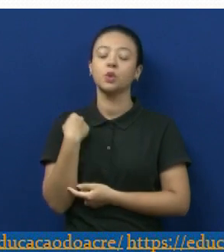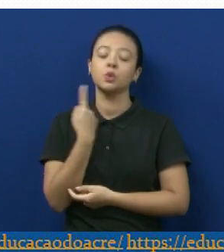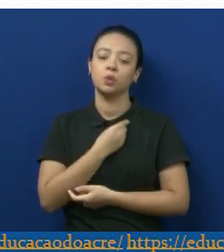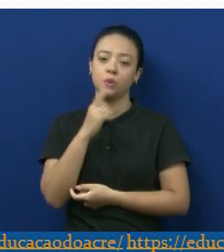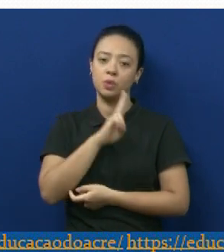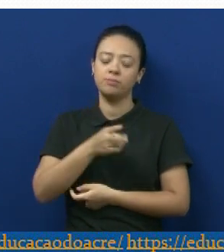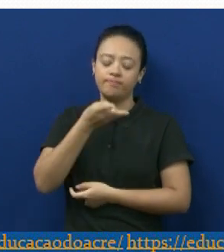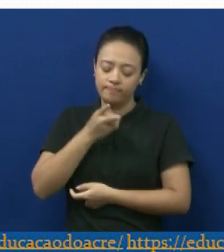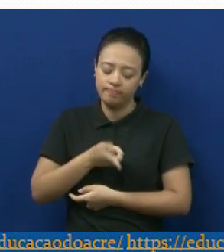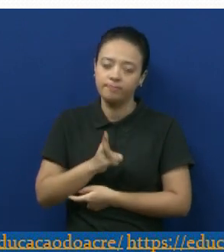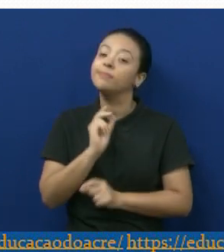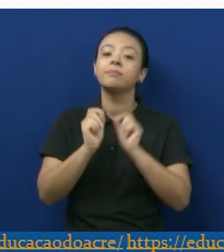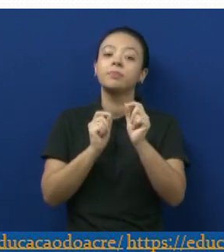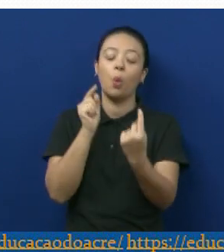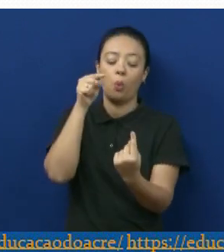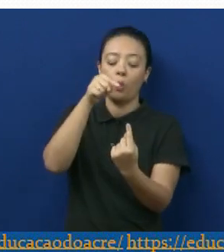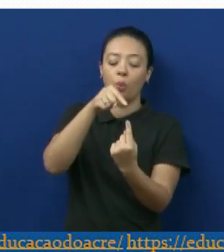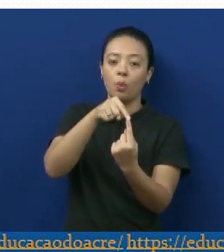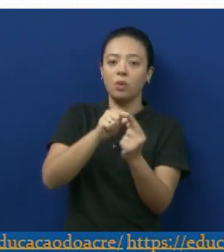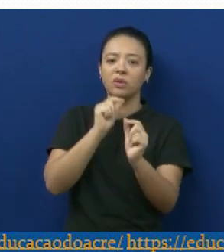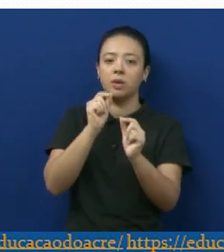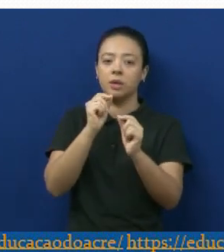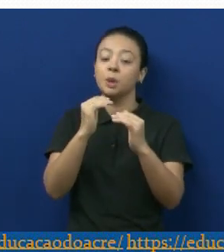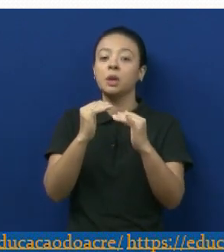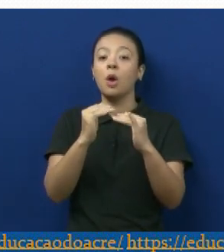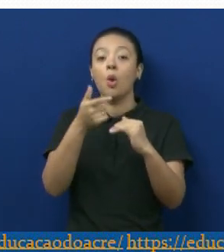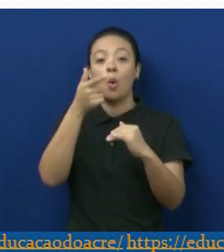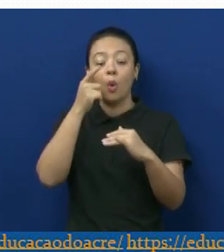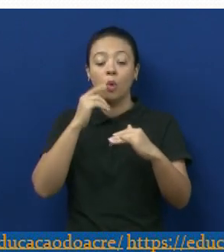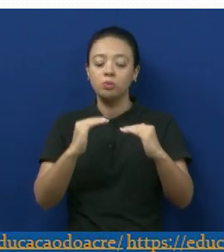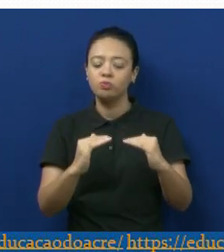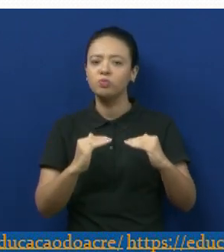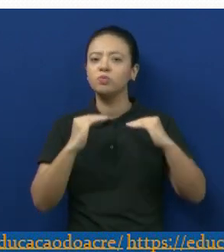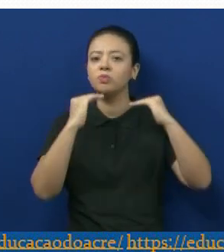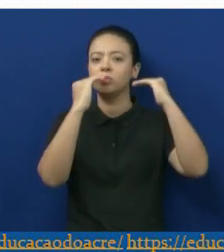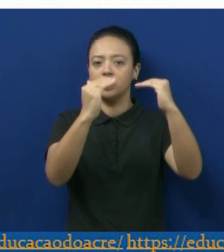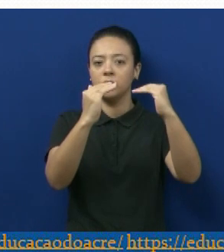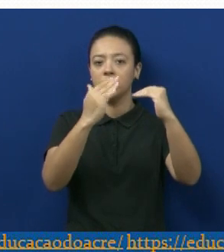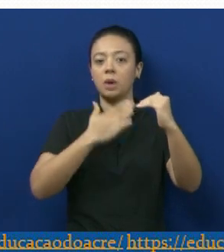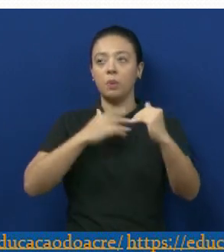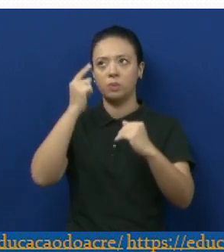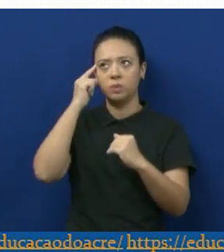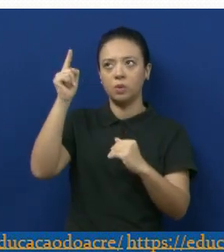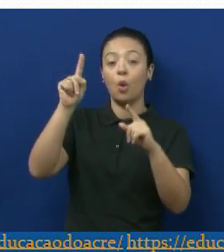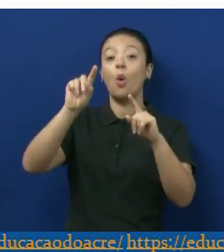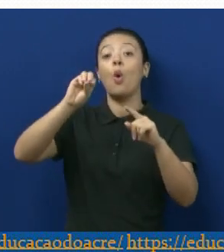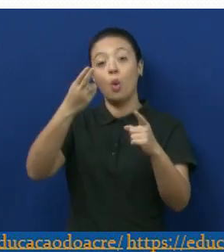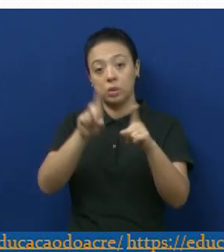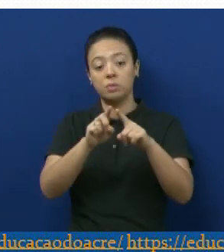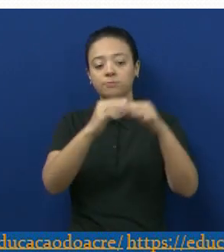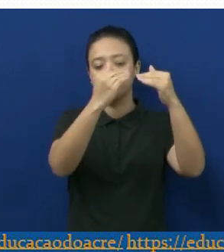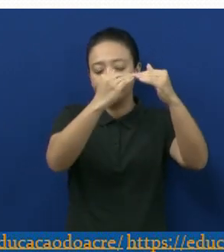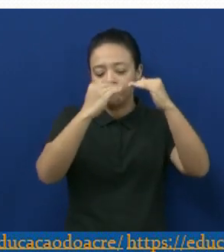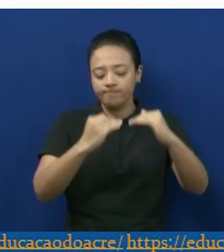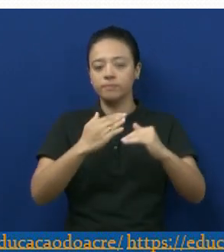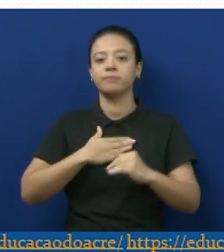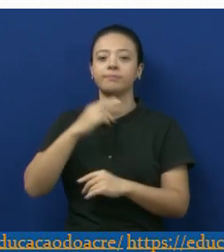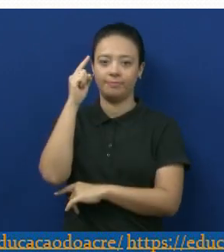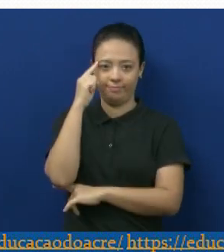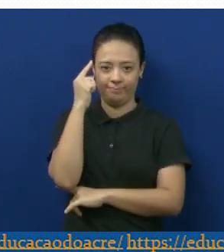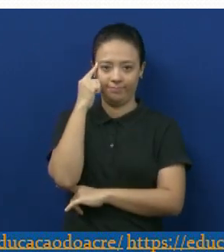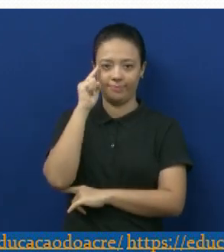acaba? Percebe aí? Não existe uma ideia contrária, uma oposição, mas sim um paradoxo. A próxima